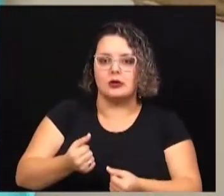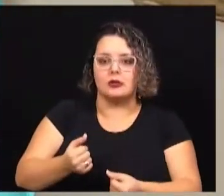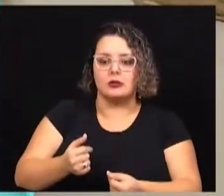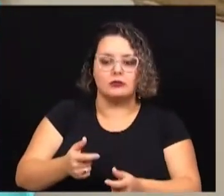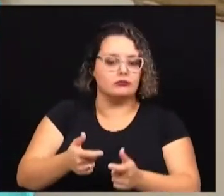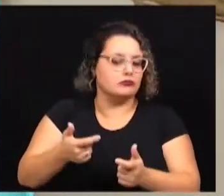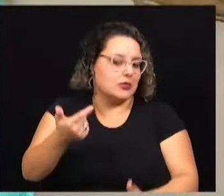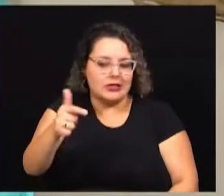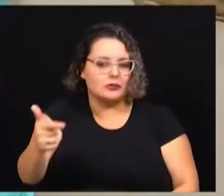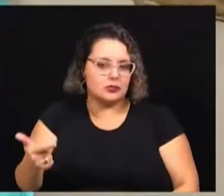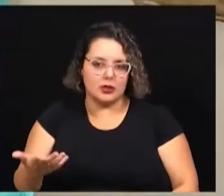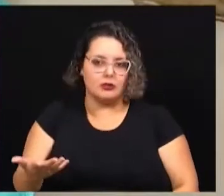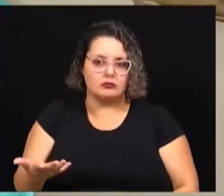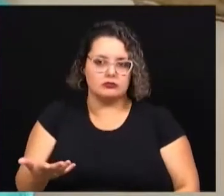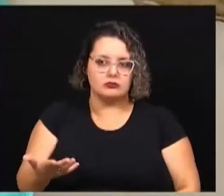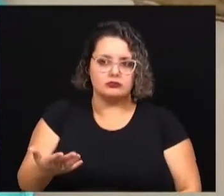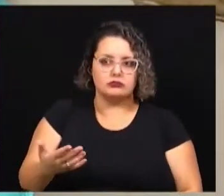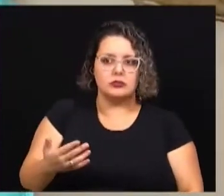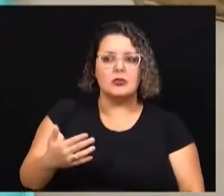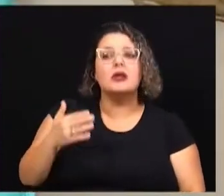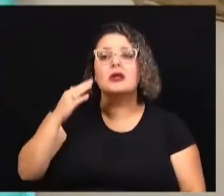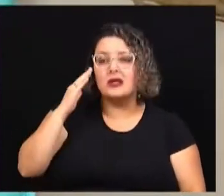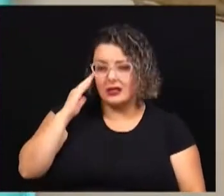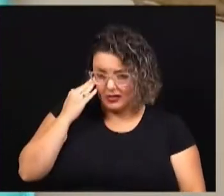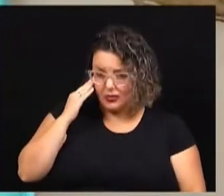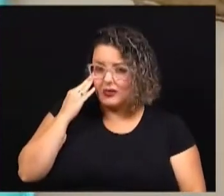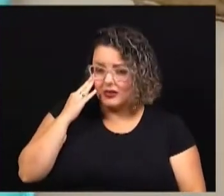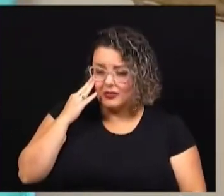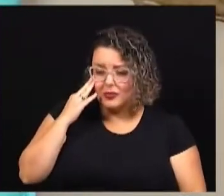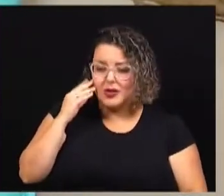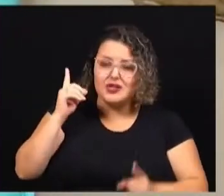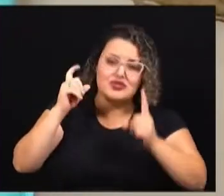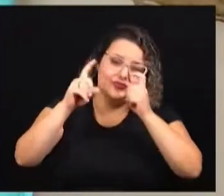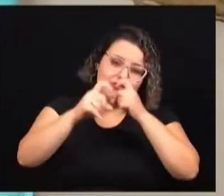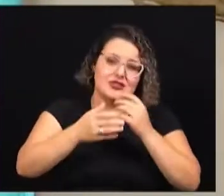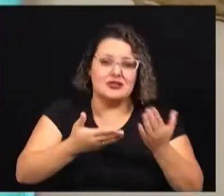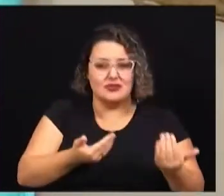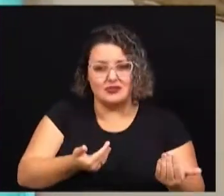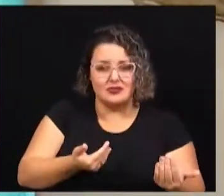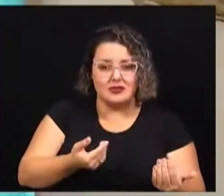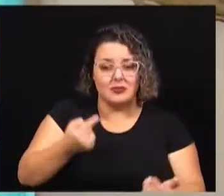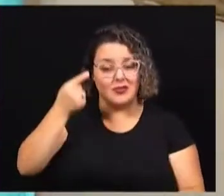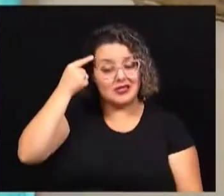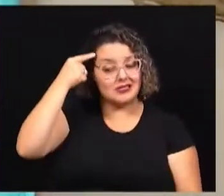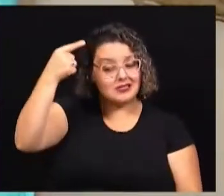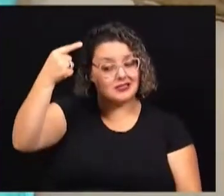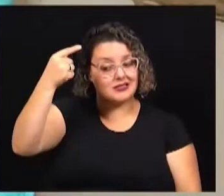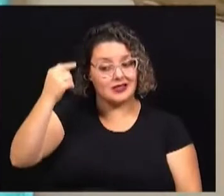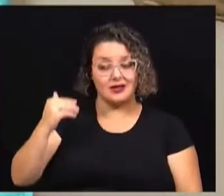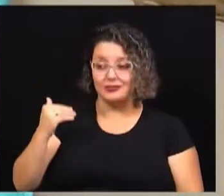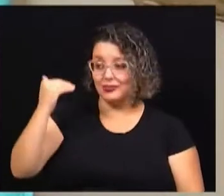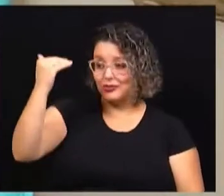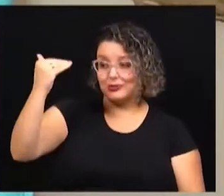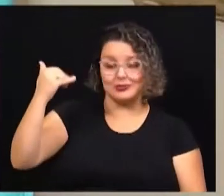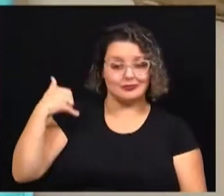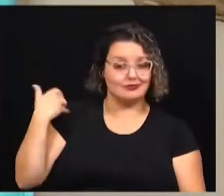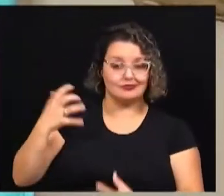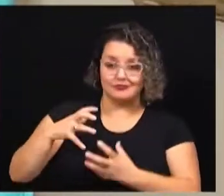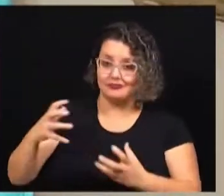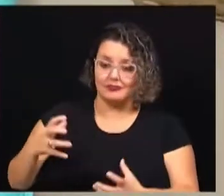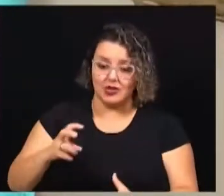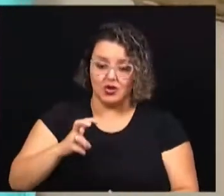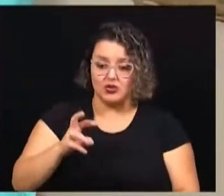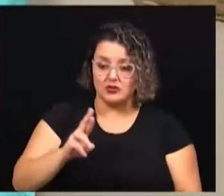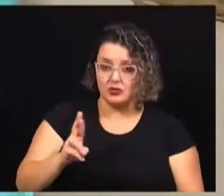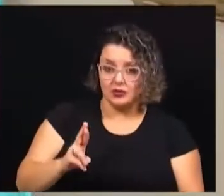tem. E eu posso entender, é muito difícil, quando você é jovem, imaginar você mais velho. Então, você imaginar que